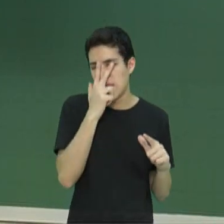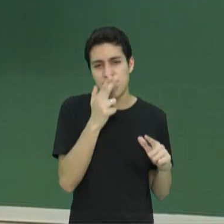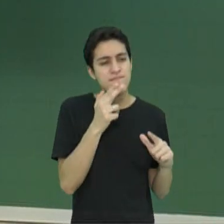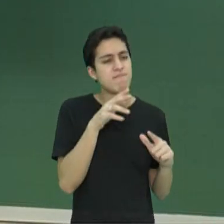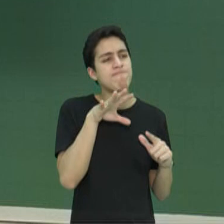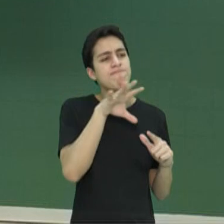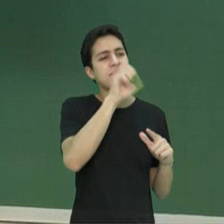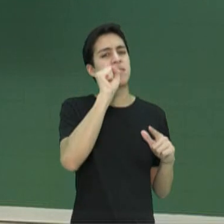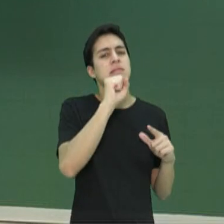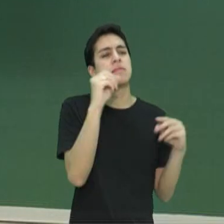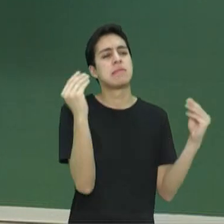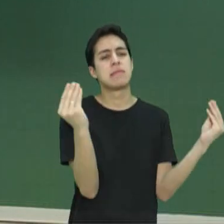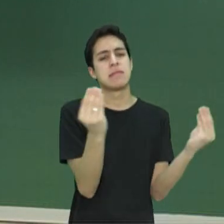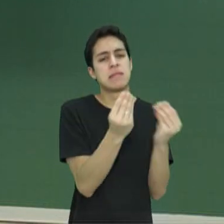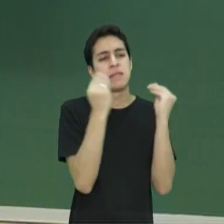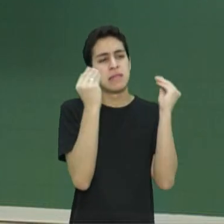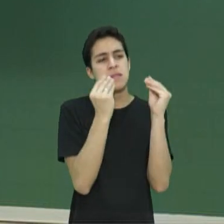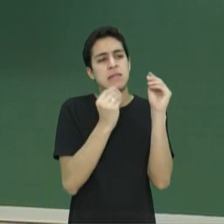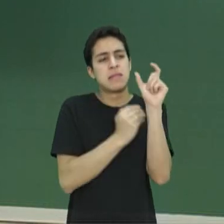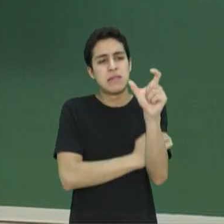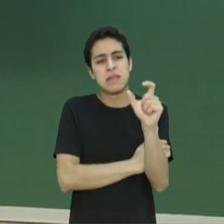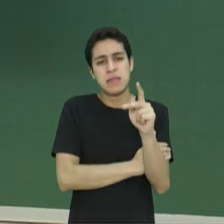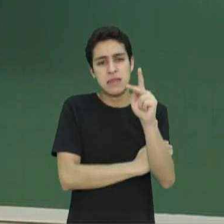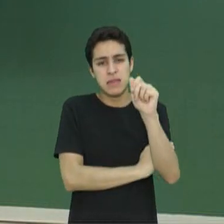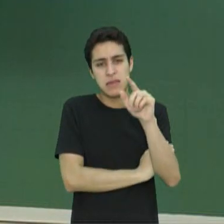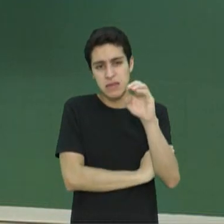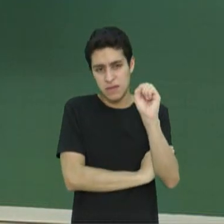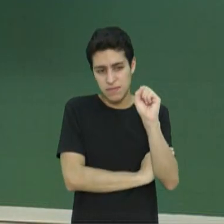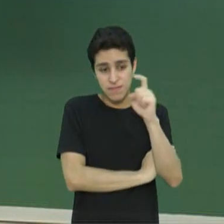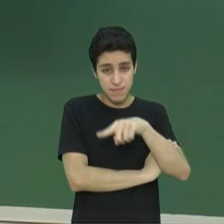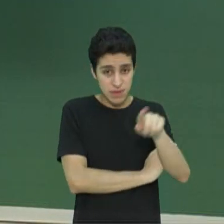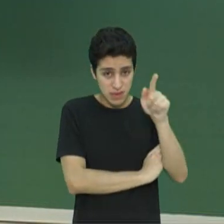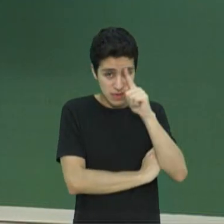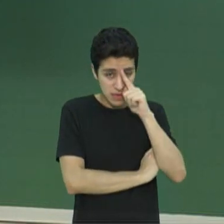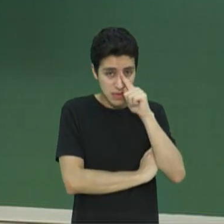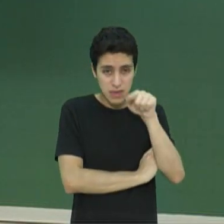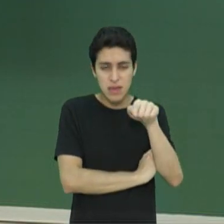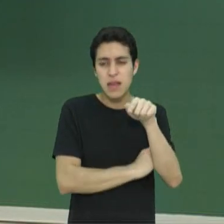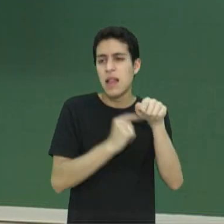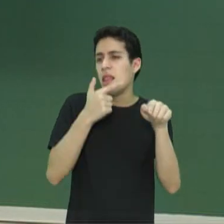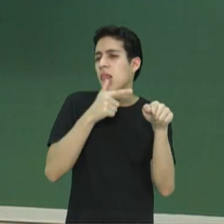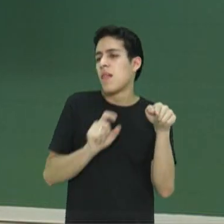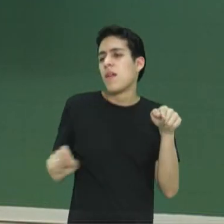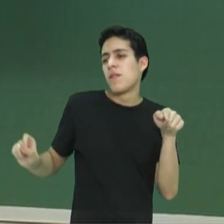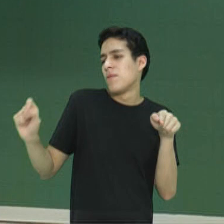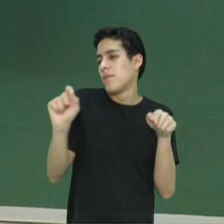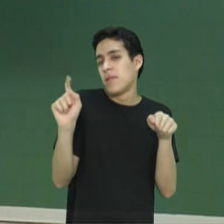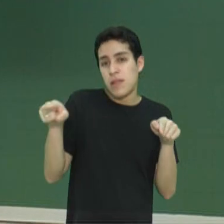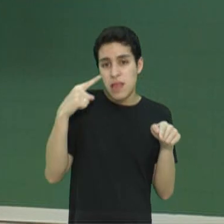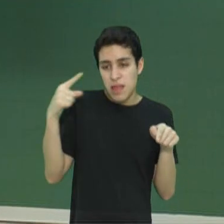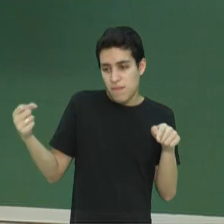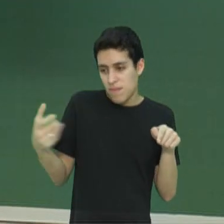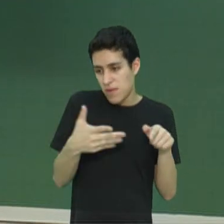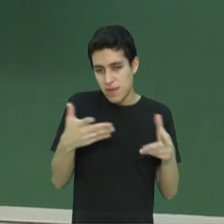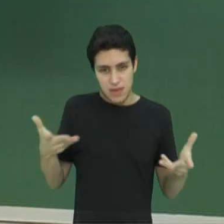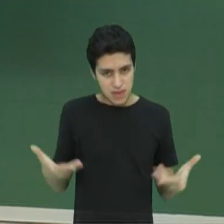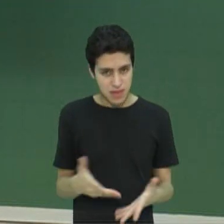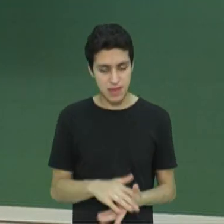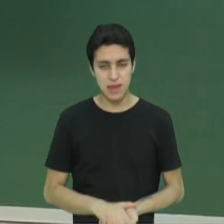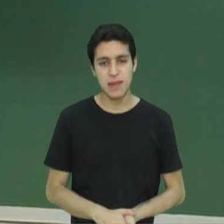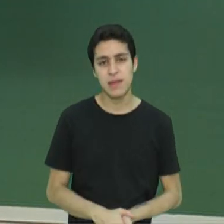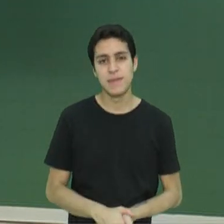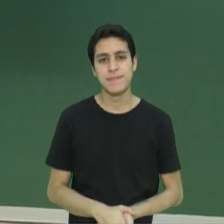a essência das palavras kalos para os gregos, para as línguas modernas de hoje.